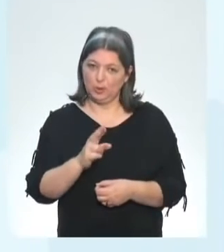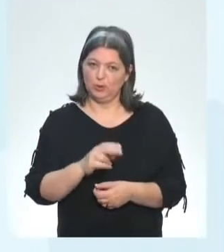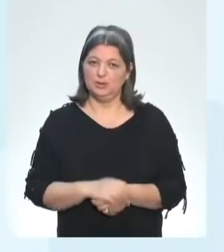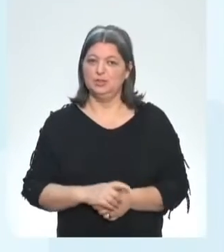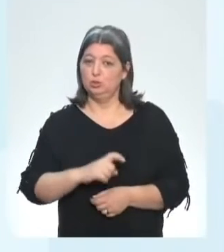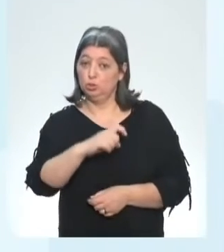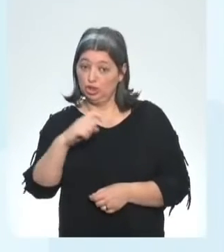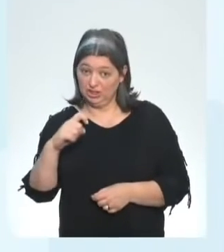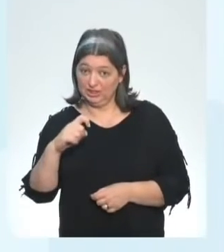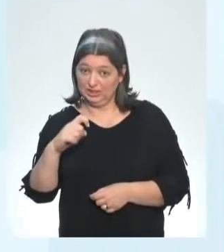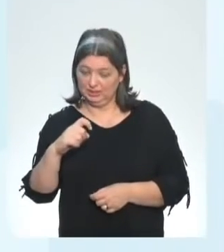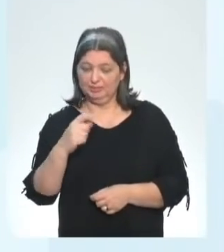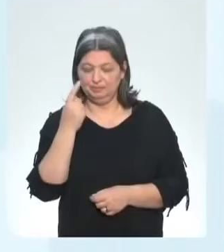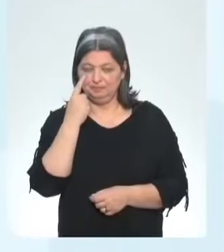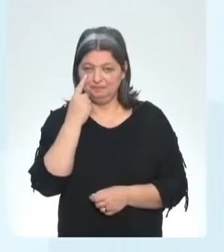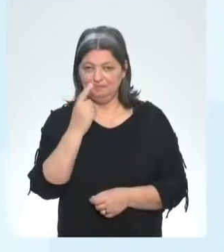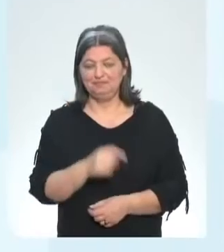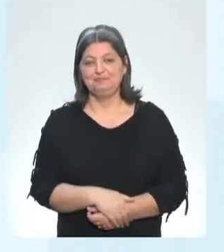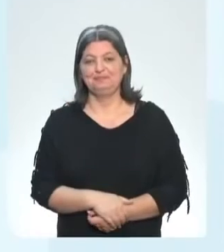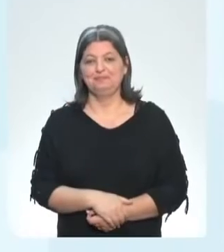valor aqui, ó. Já volto.